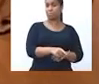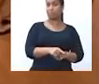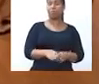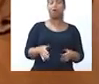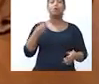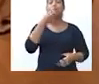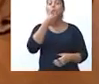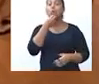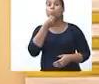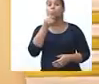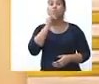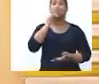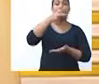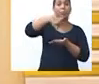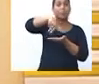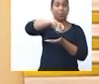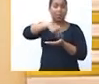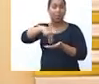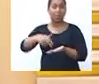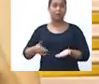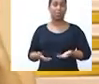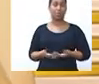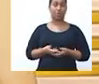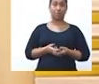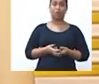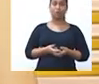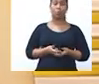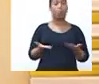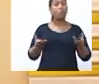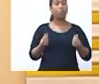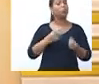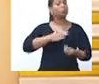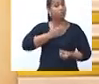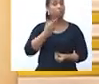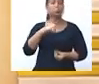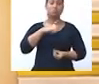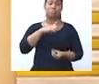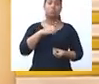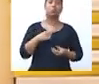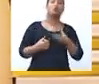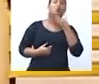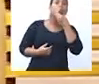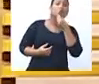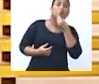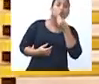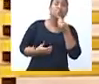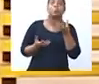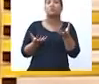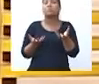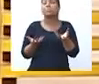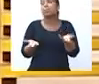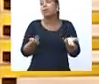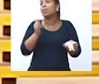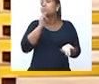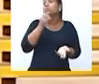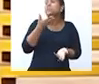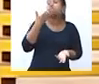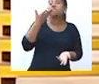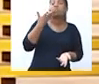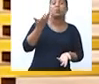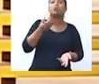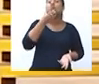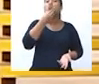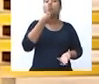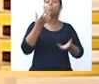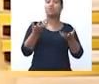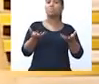O menino bailarino, até hoje, né? Até hoje. Bailarino. O menino, por exemplo, que quer... Um exemplo fácil, o